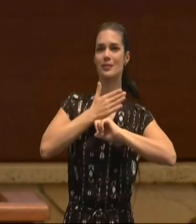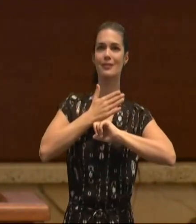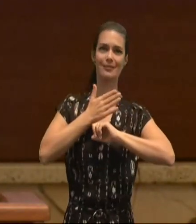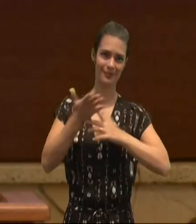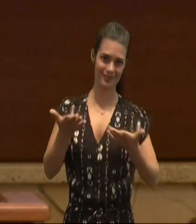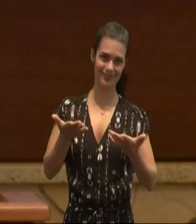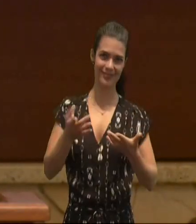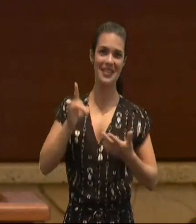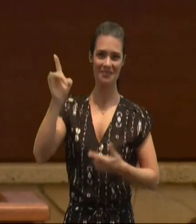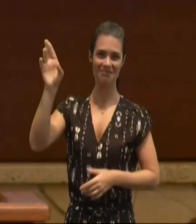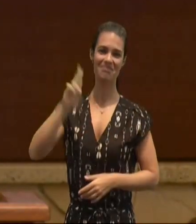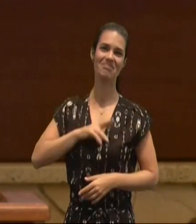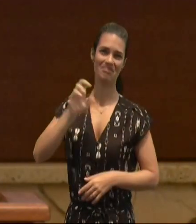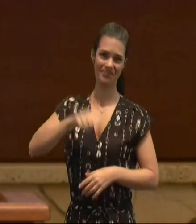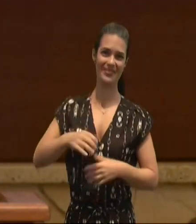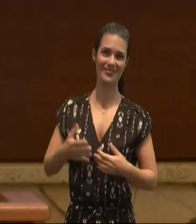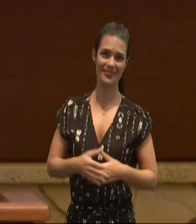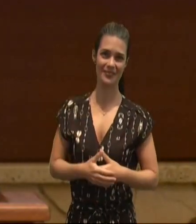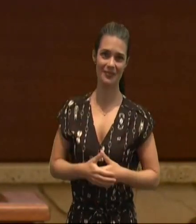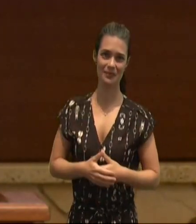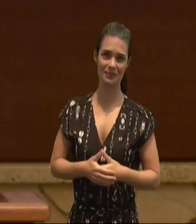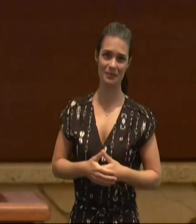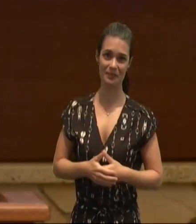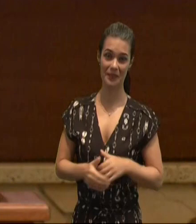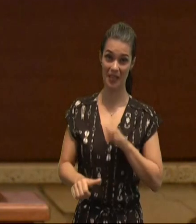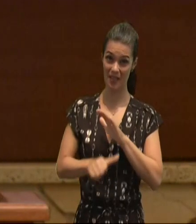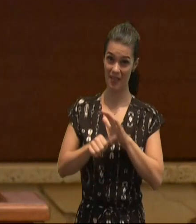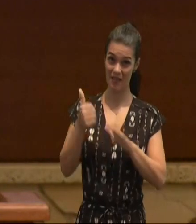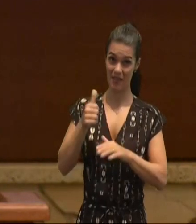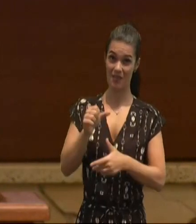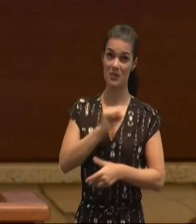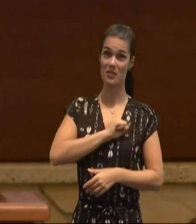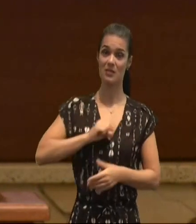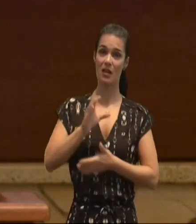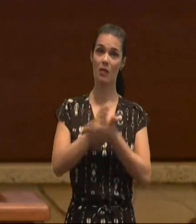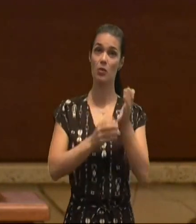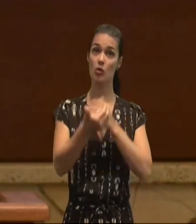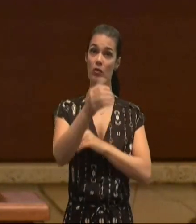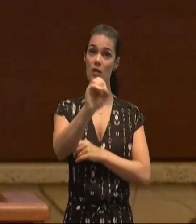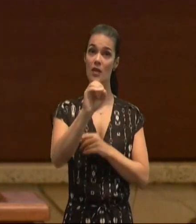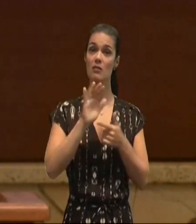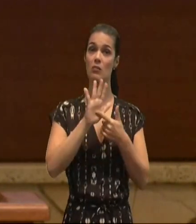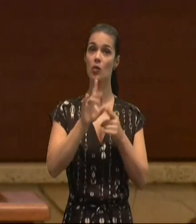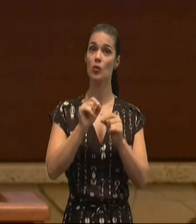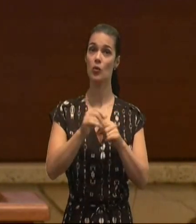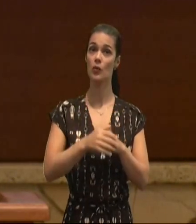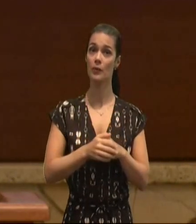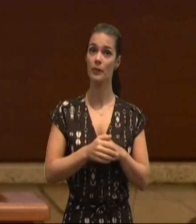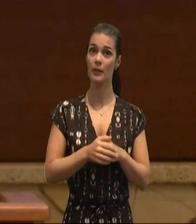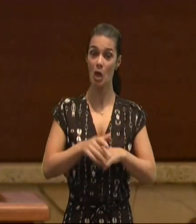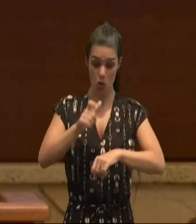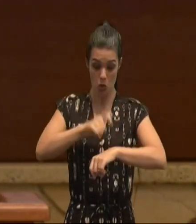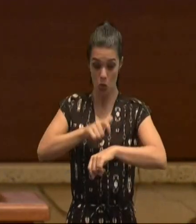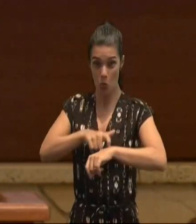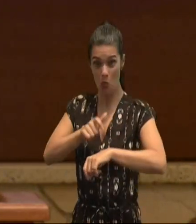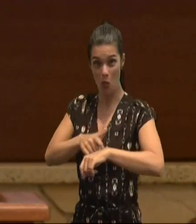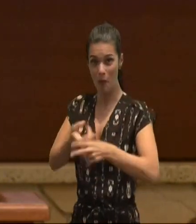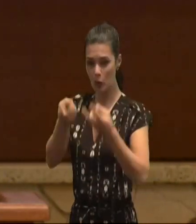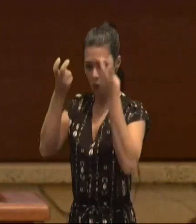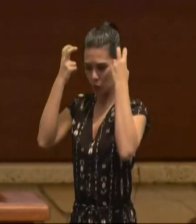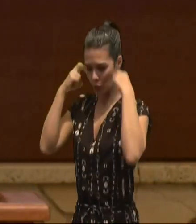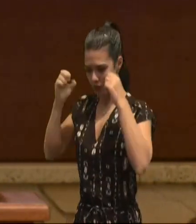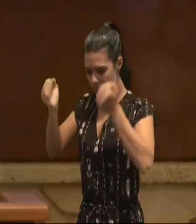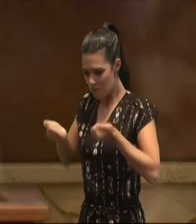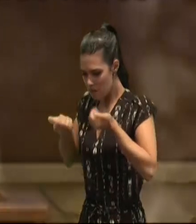10 do capítulo 7 do primeiro livro de Samuel diz assim: enquanto Samuel oferecia o sacrifício